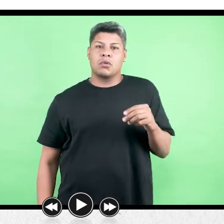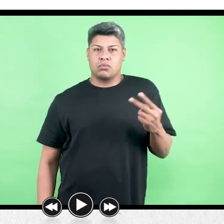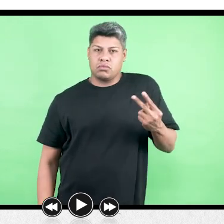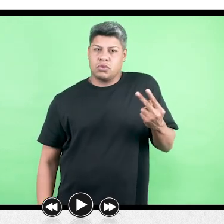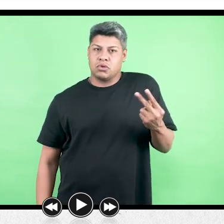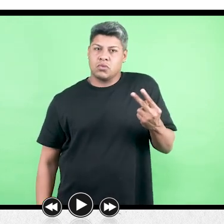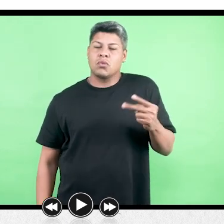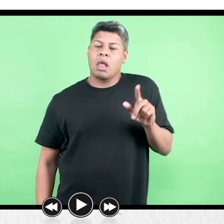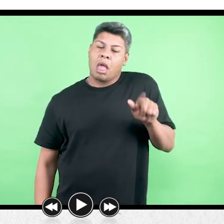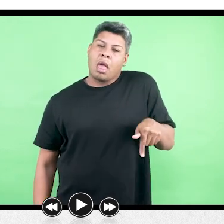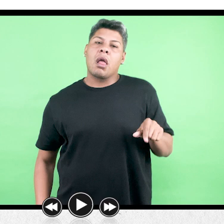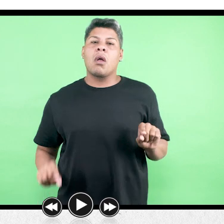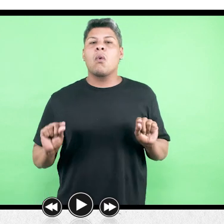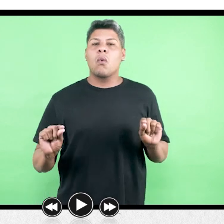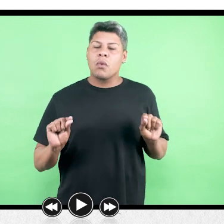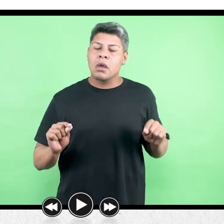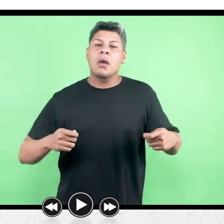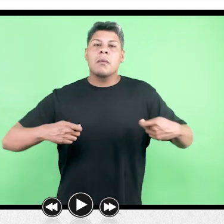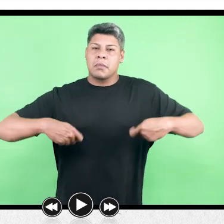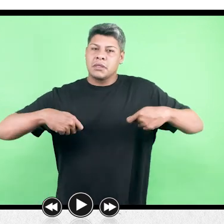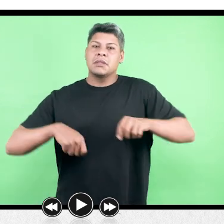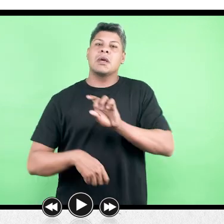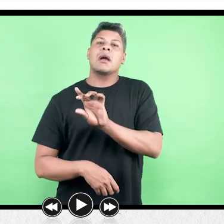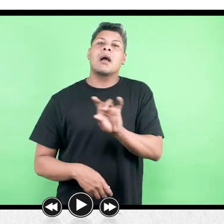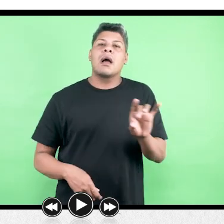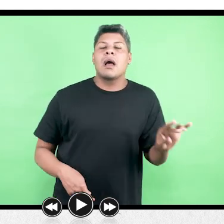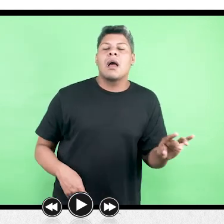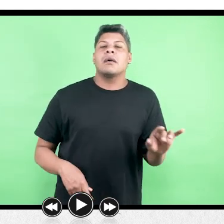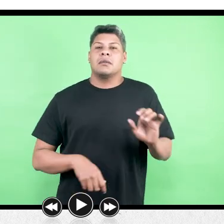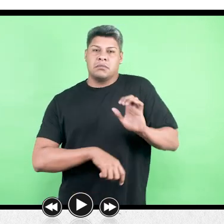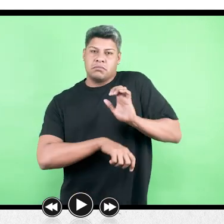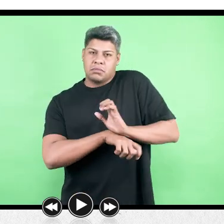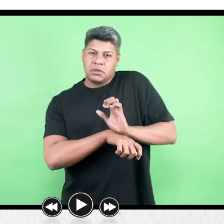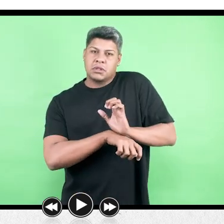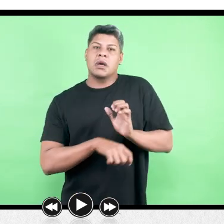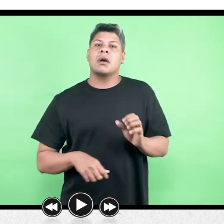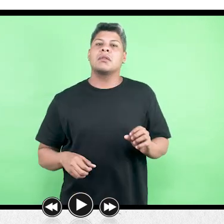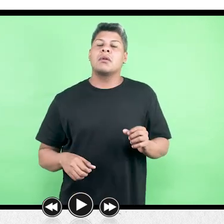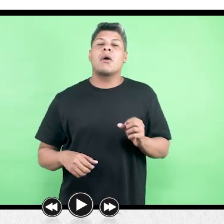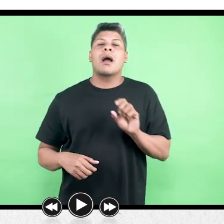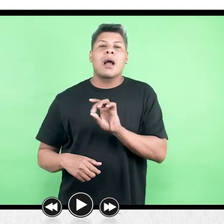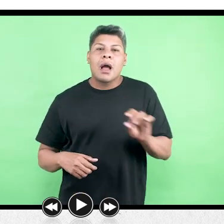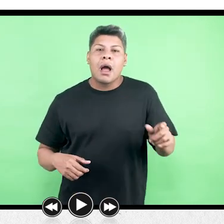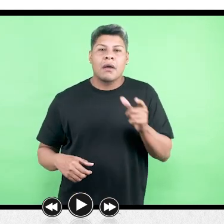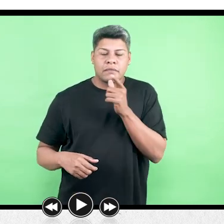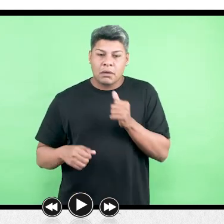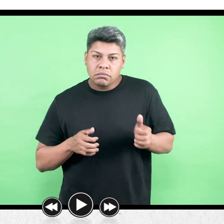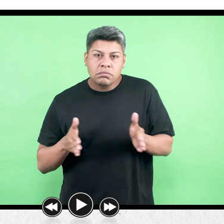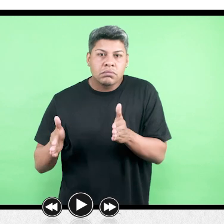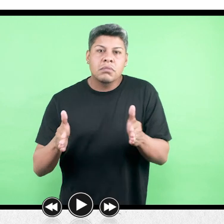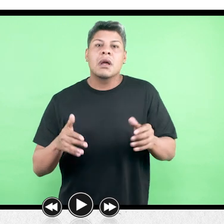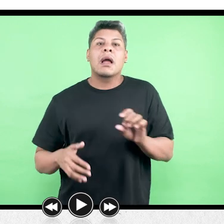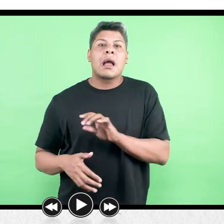um uso insignificante, vai depender de cada situação, certo? De cada bacia hidrográfica, de cada região hidrográfica, de